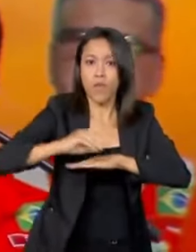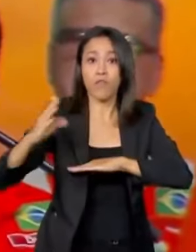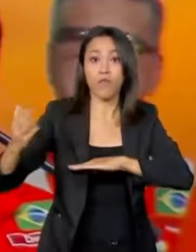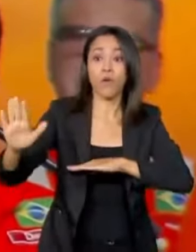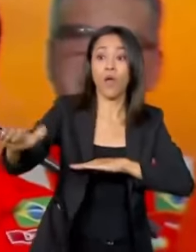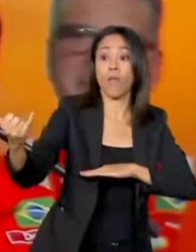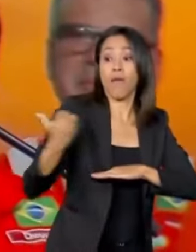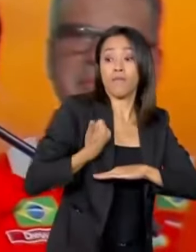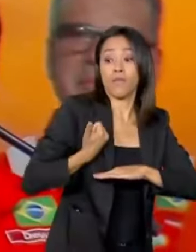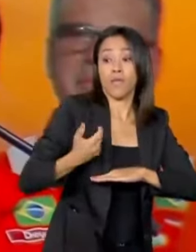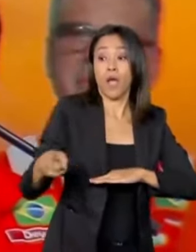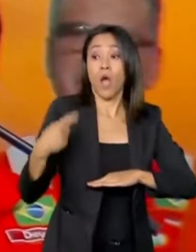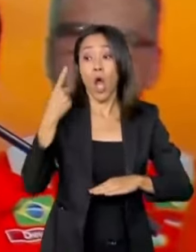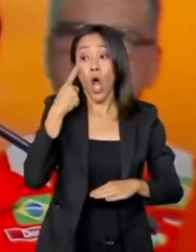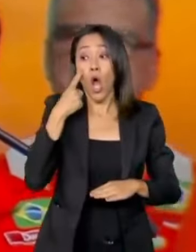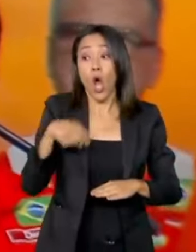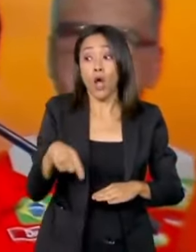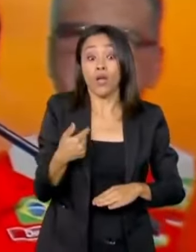a gente estava importando